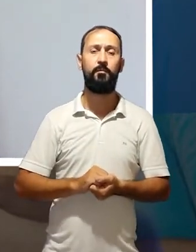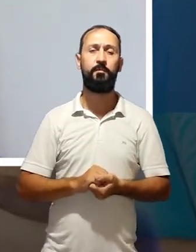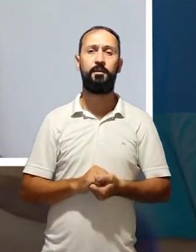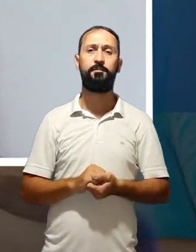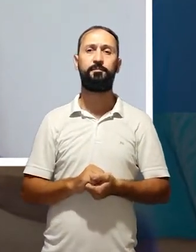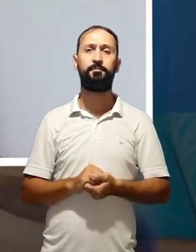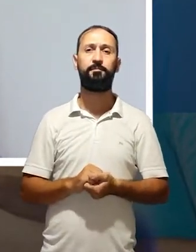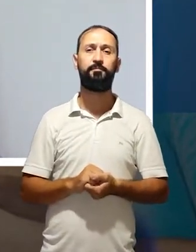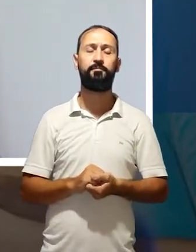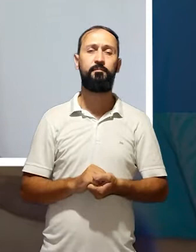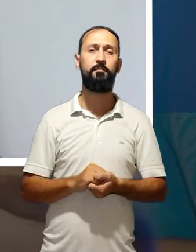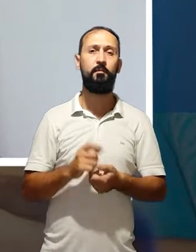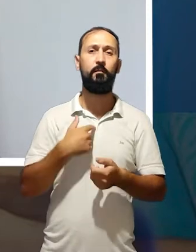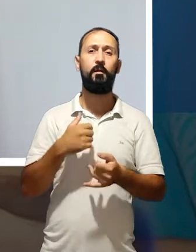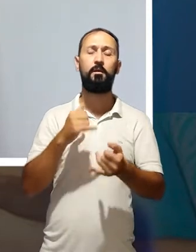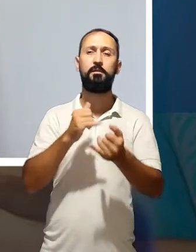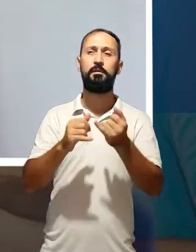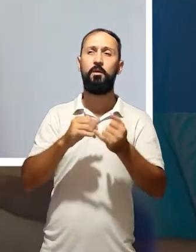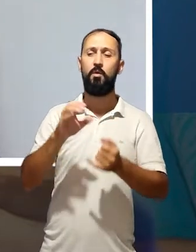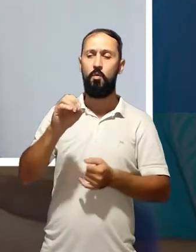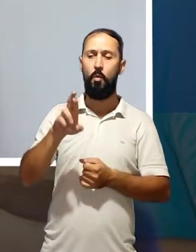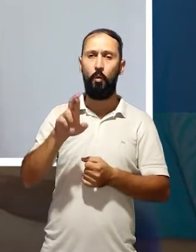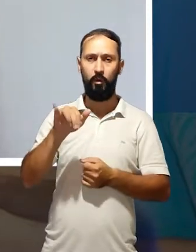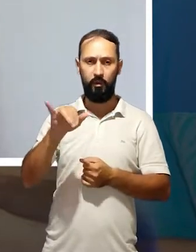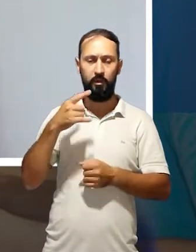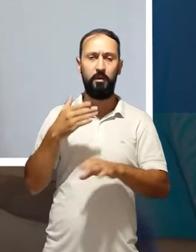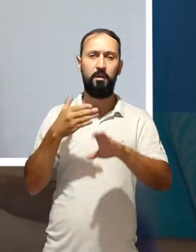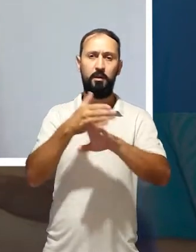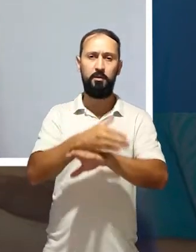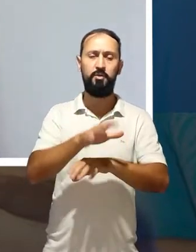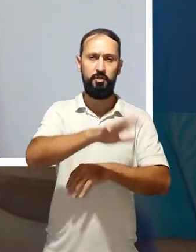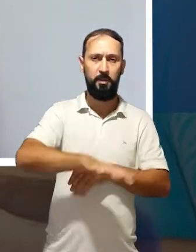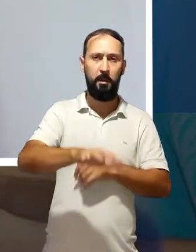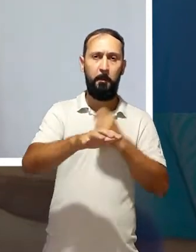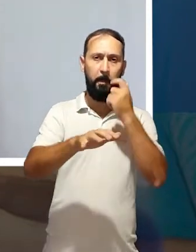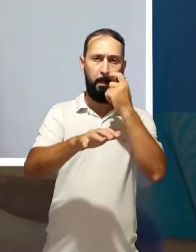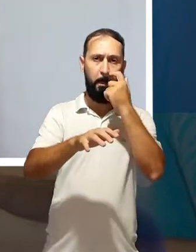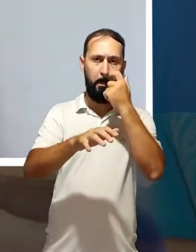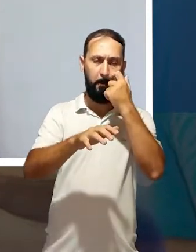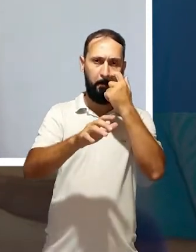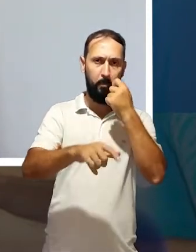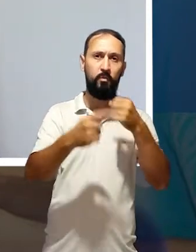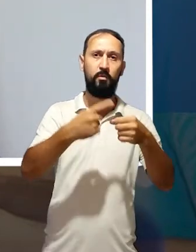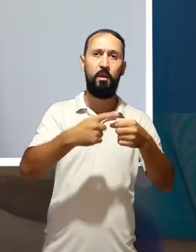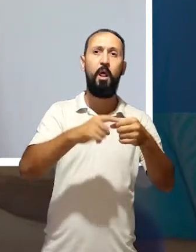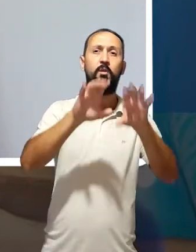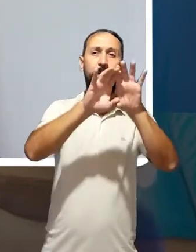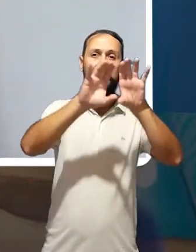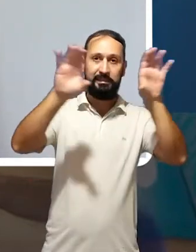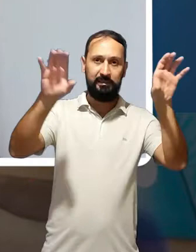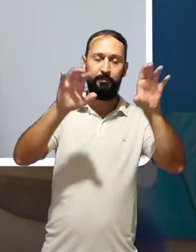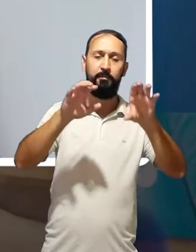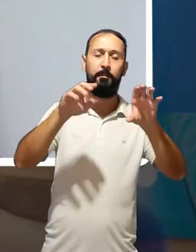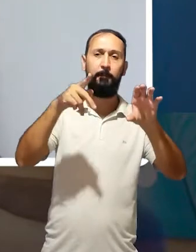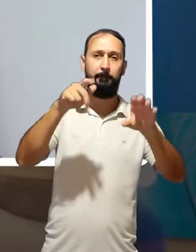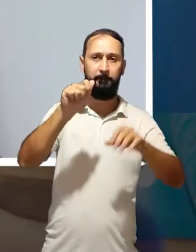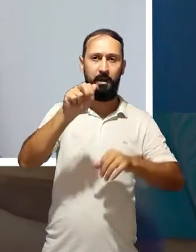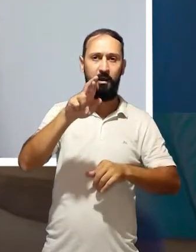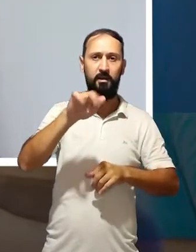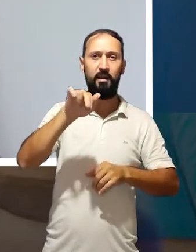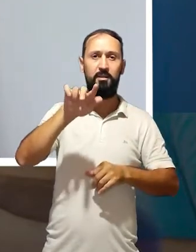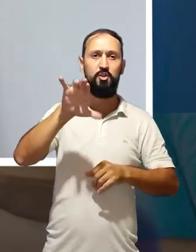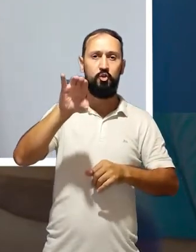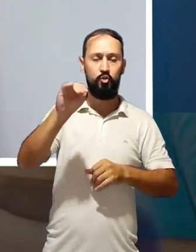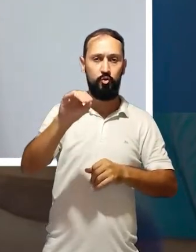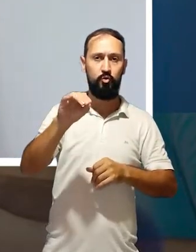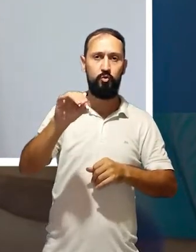assim, na parte do Ori, quando ele chega no Ria Brasil, que é o paraíso celta, ele não